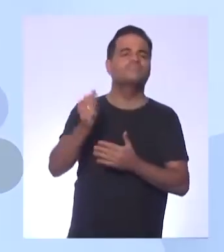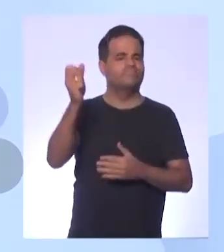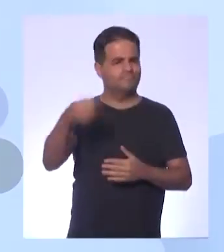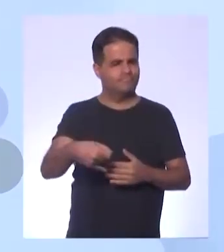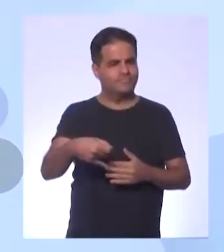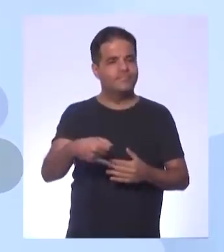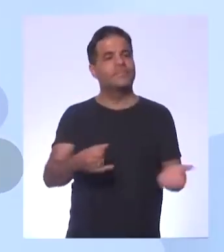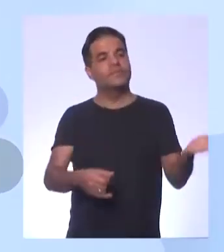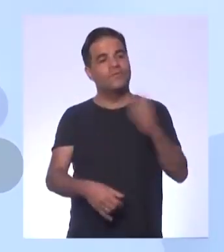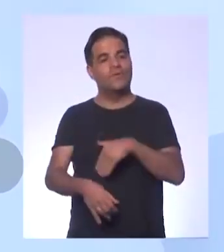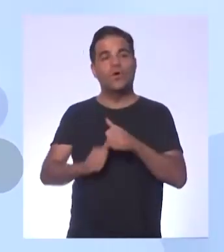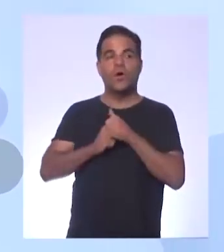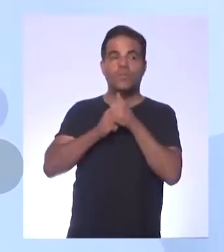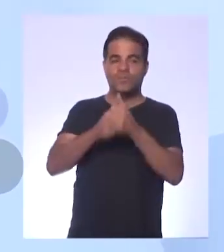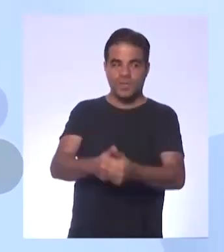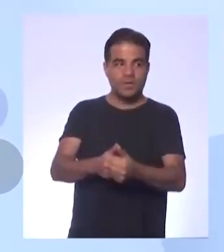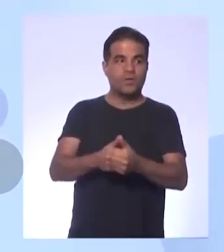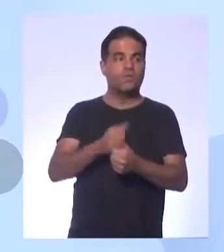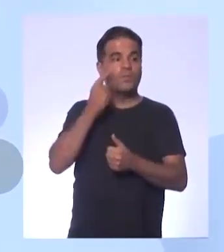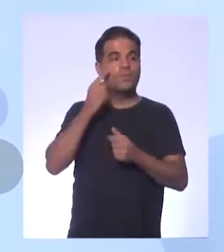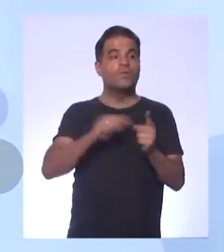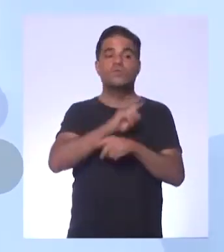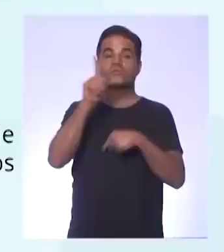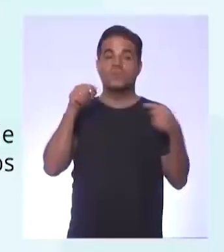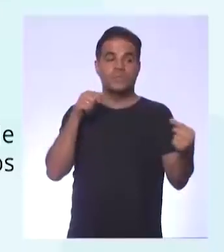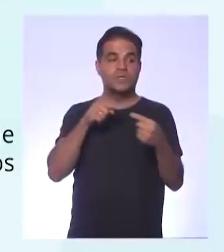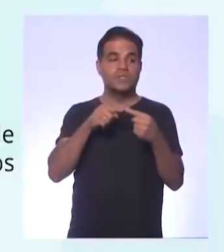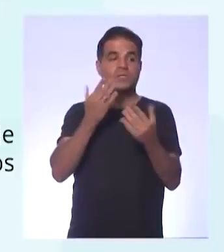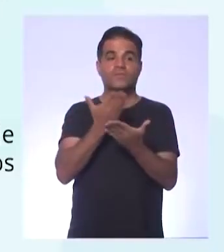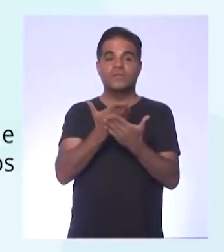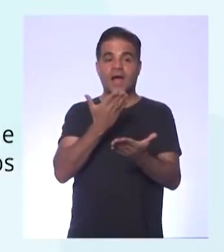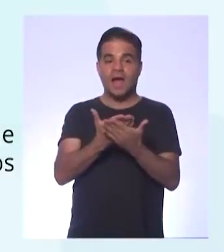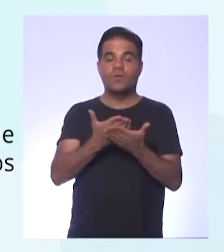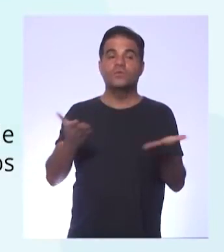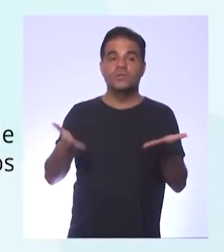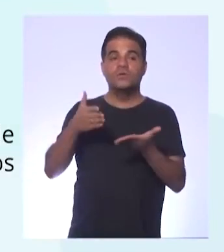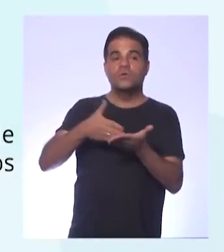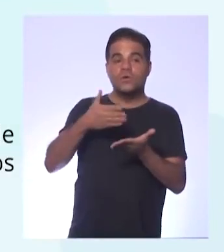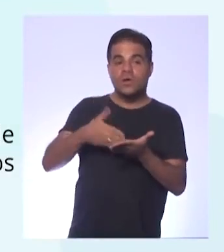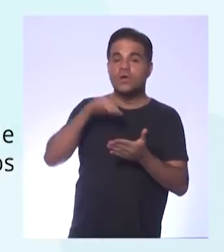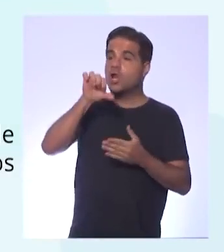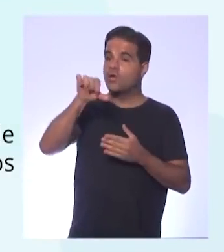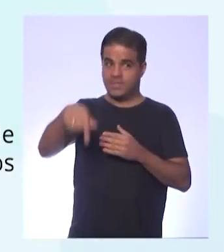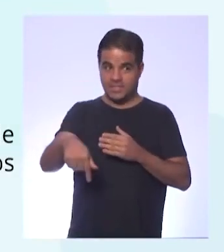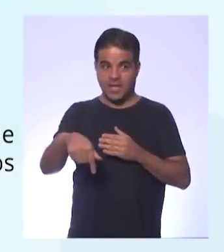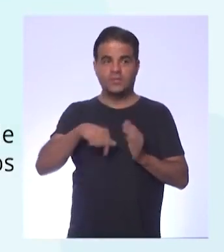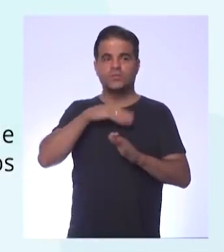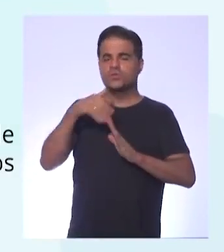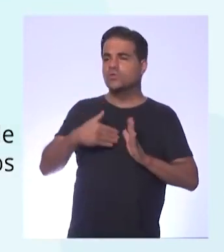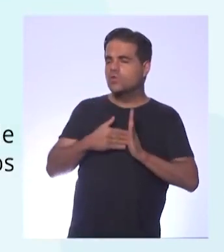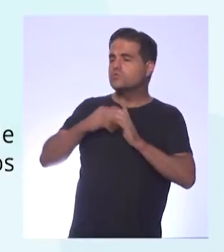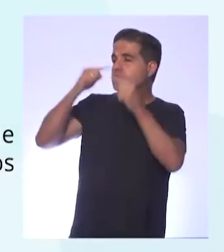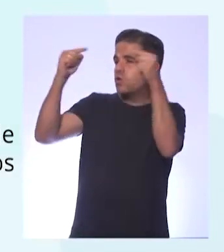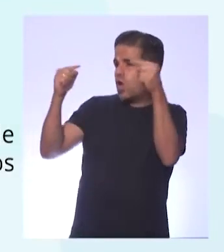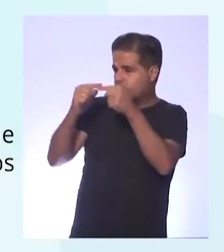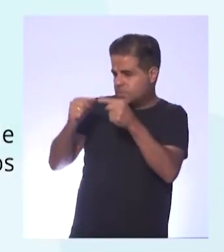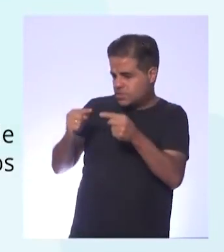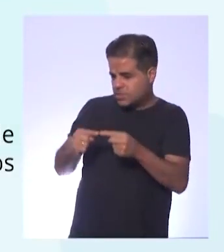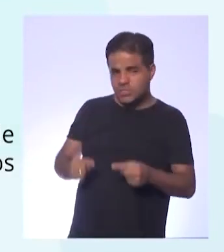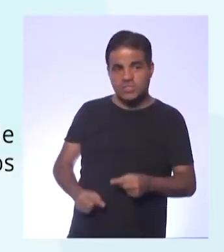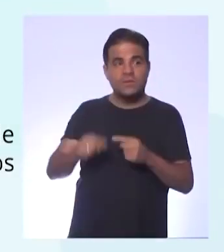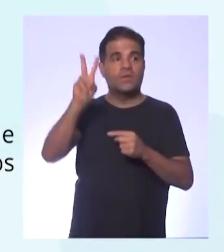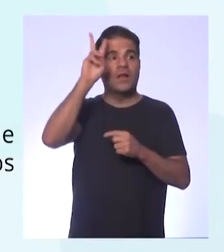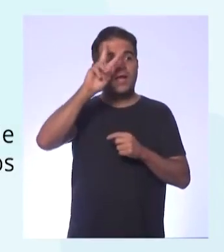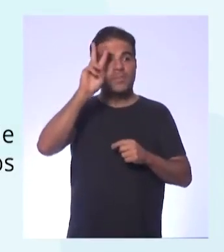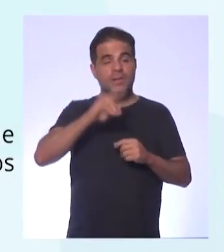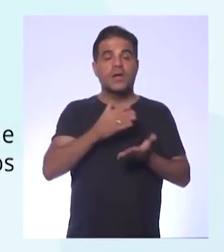por favor, venham aqui comigo. Vamos para os objetivos da aula de hoje. Então, lá na página 97, tem todos os objetivos das nossas aulas. Lembrando